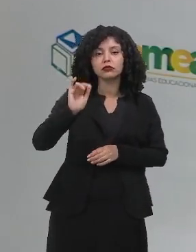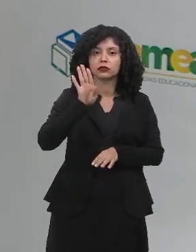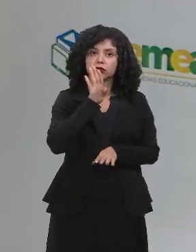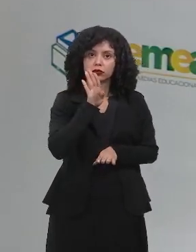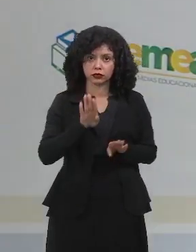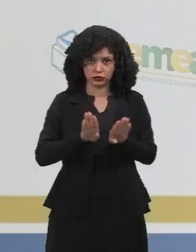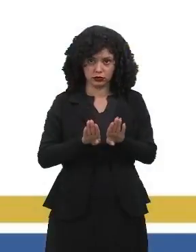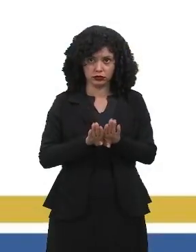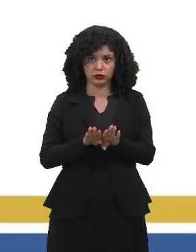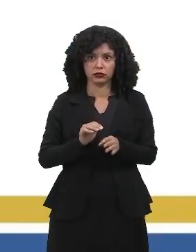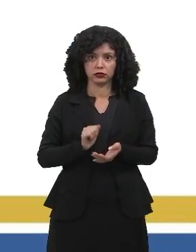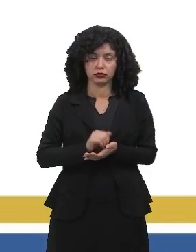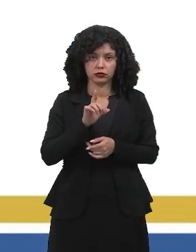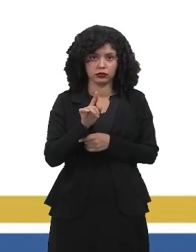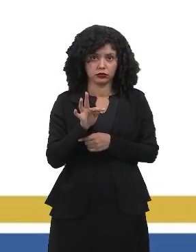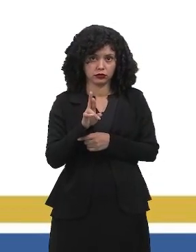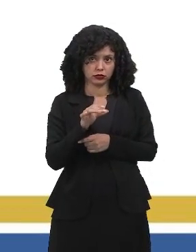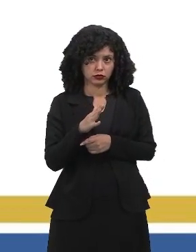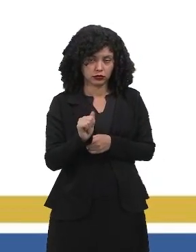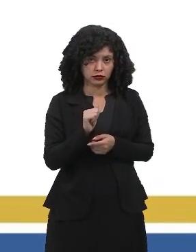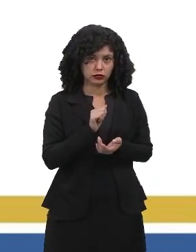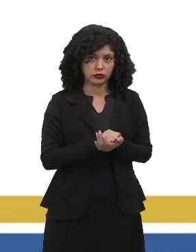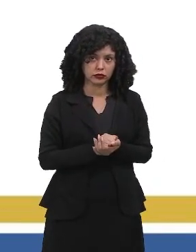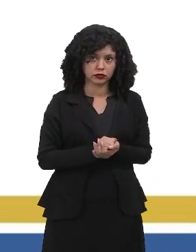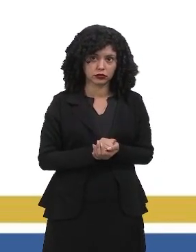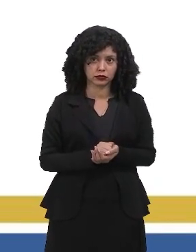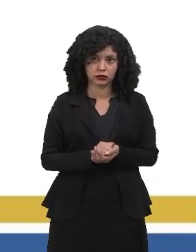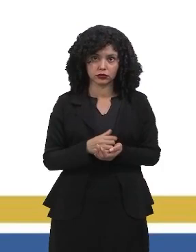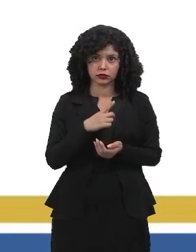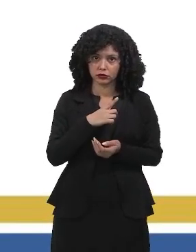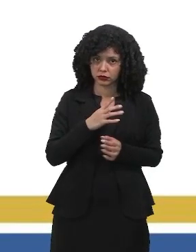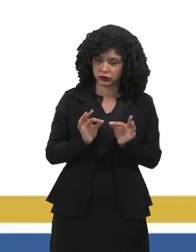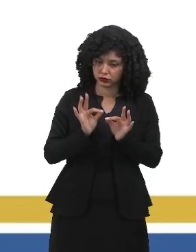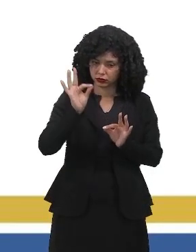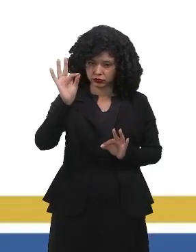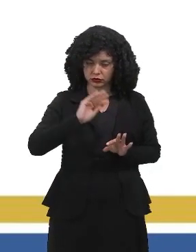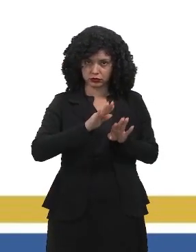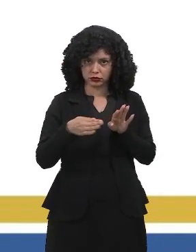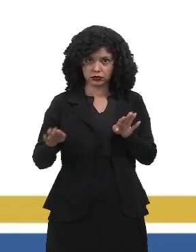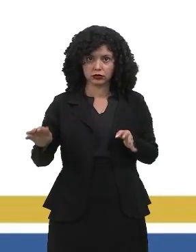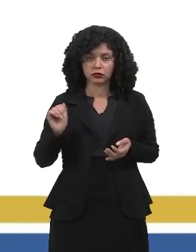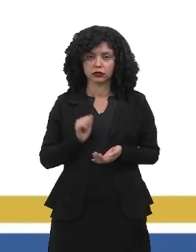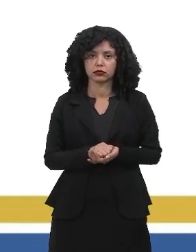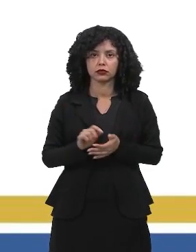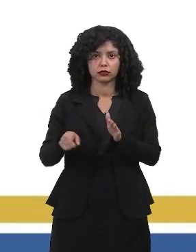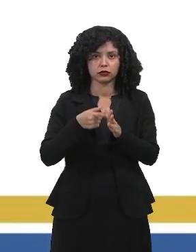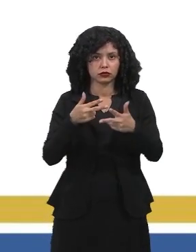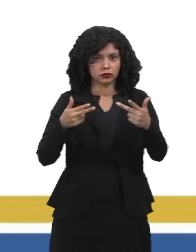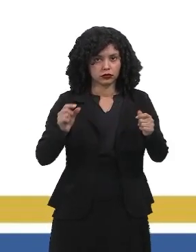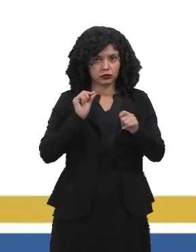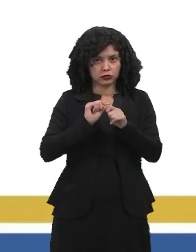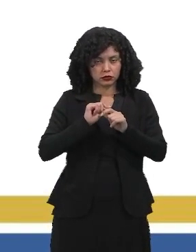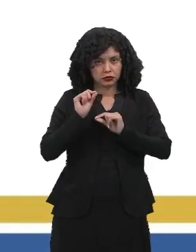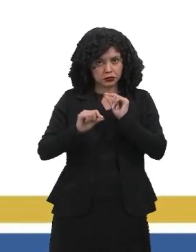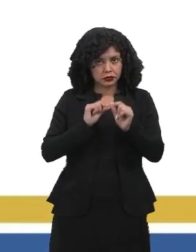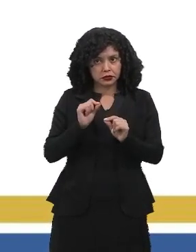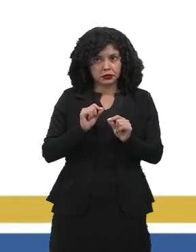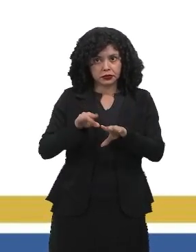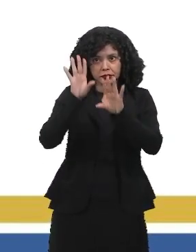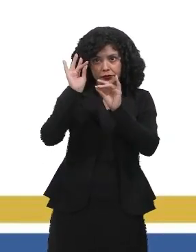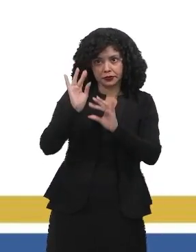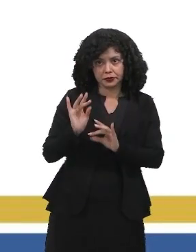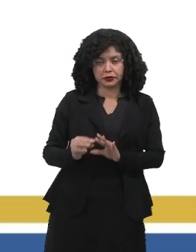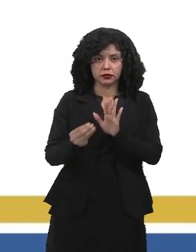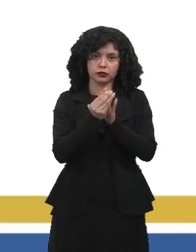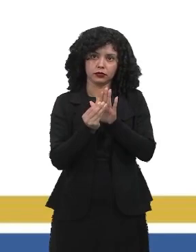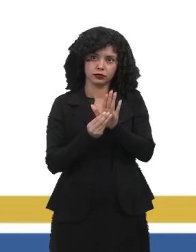difração. Dessa maneira, a gente quer saber em qual região espectral se situa o comprimento de onda. Primeira coisa que a gente tem que fazer, destacar os